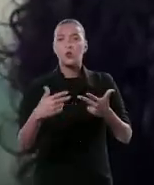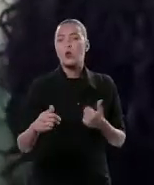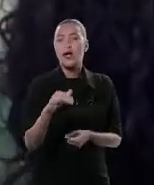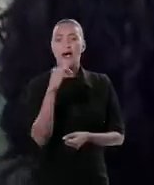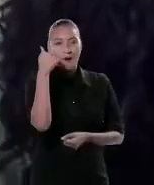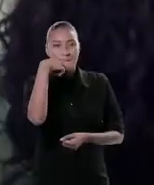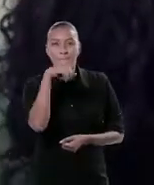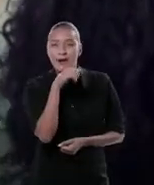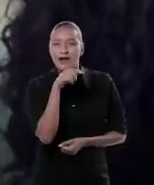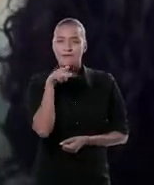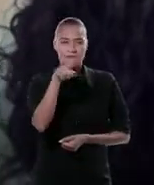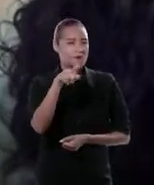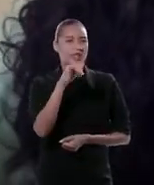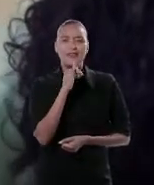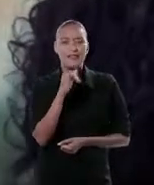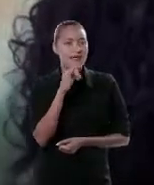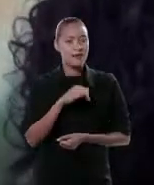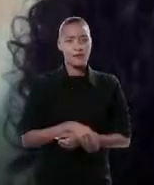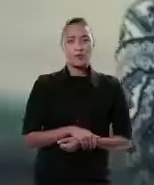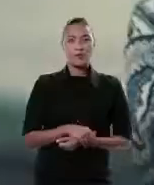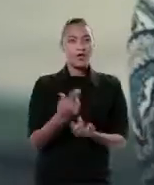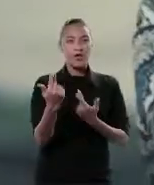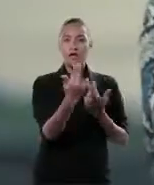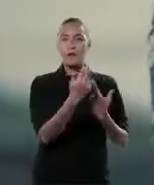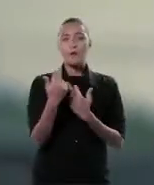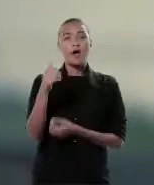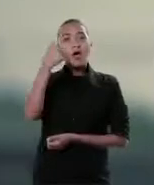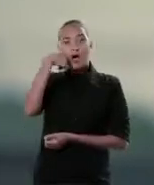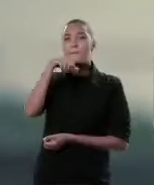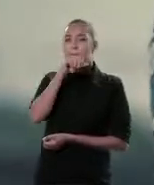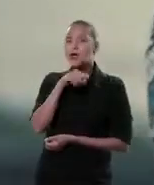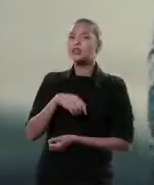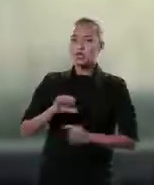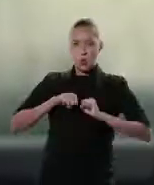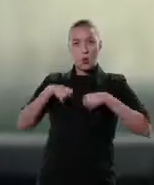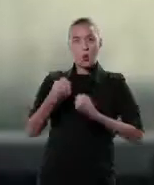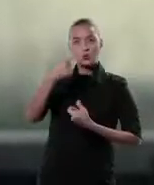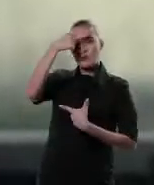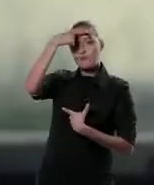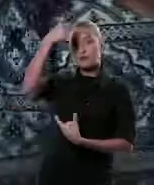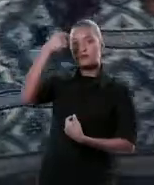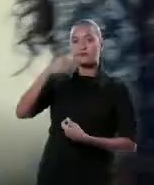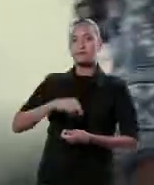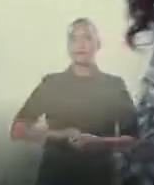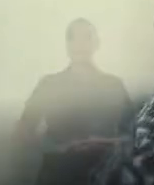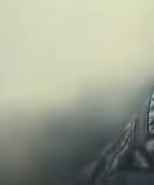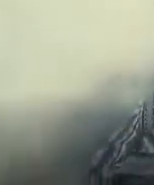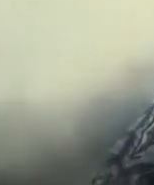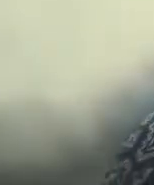tenho que agradecer a você. Você é exemplo, vai ser exemplo para muitas mães nesse momento, tá? Obrigada. Isso, lute com fé.